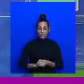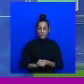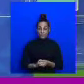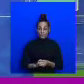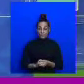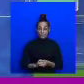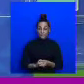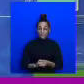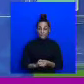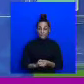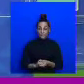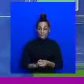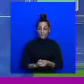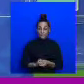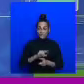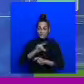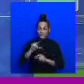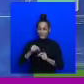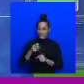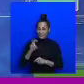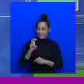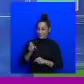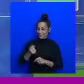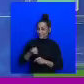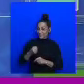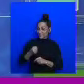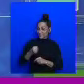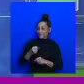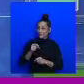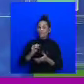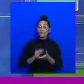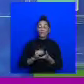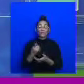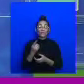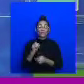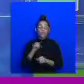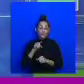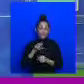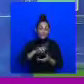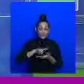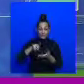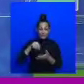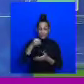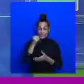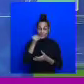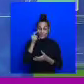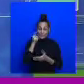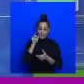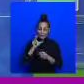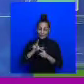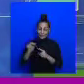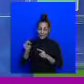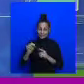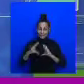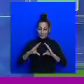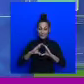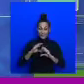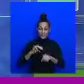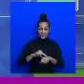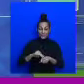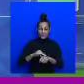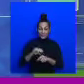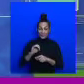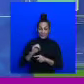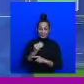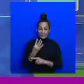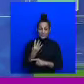03. Foram sorteados 5 números. Faltam 10, você ainda tem muitas chances. Bola